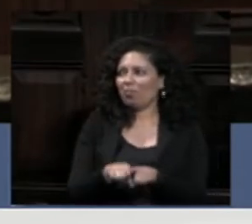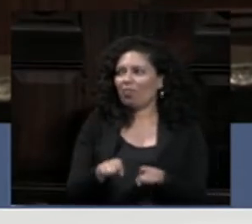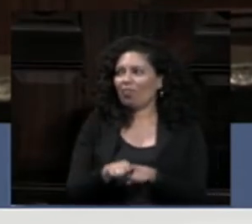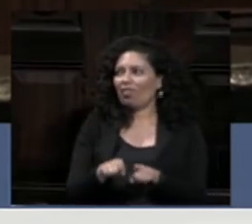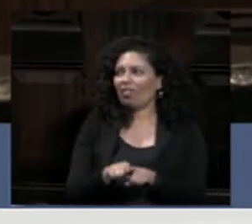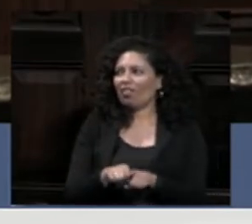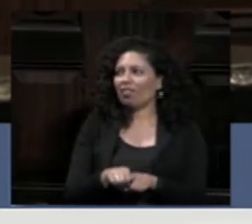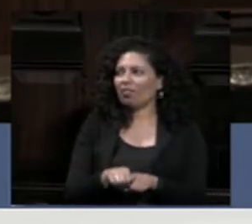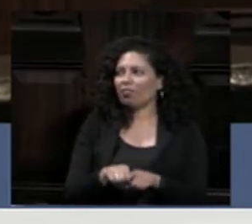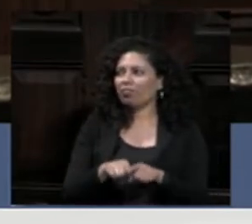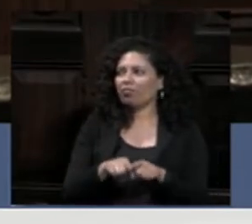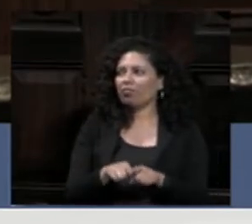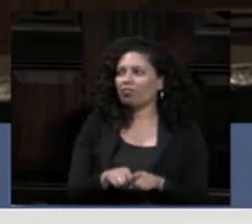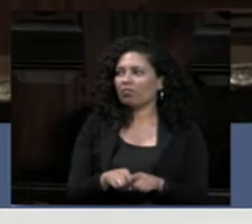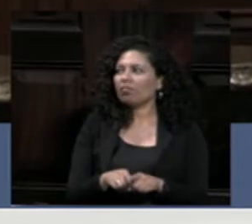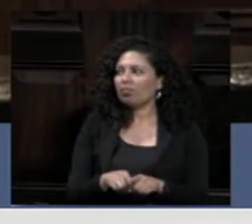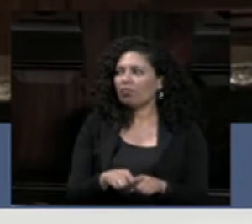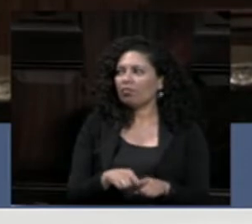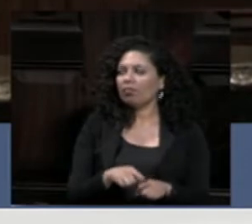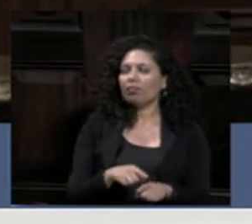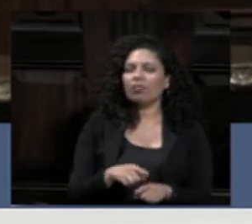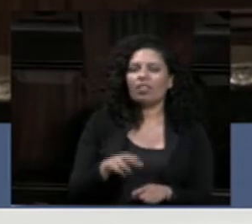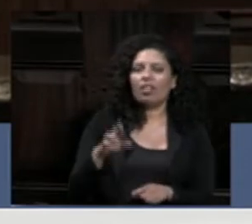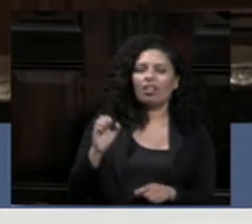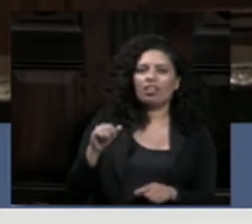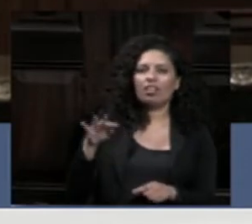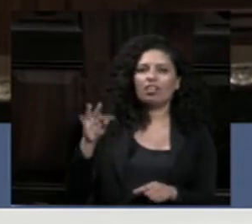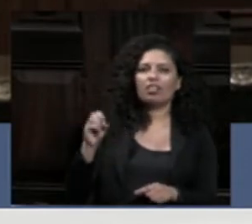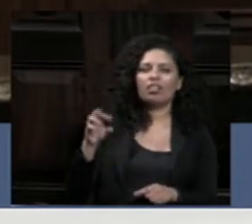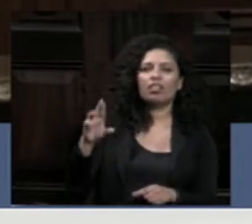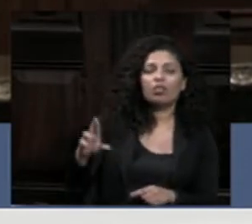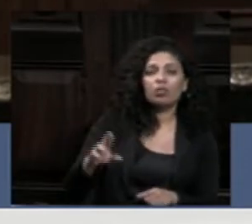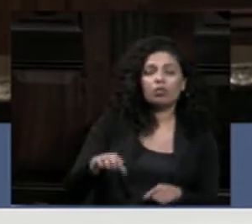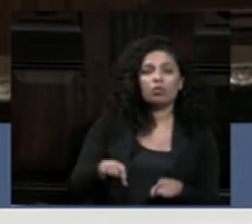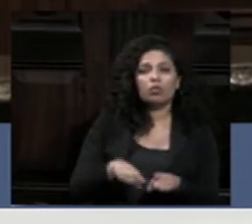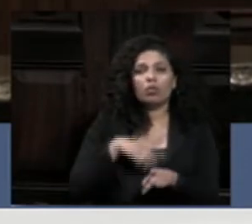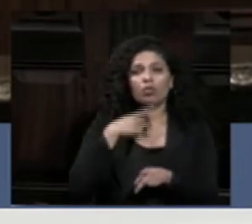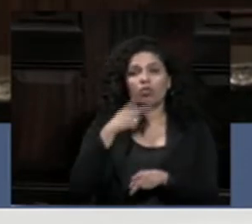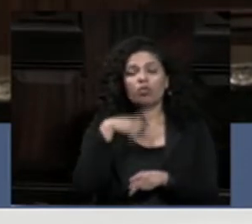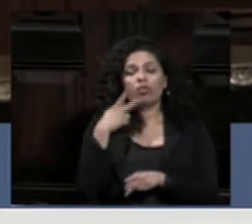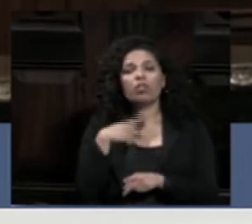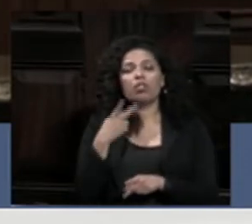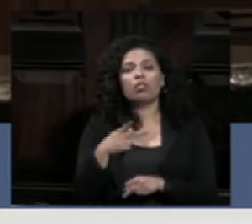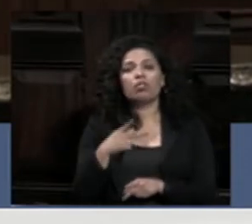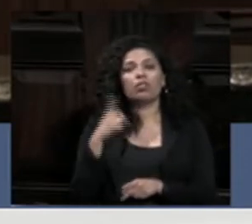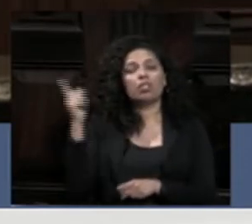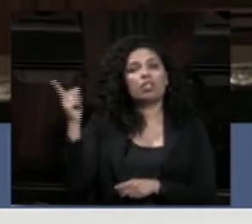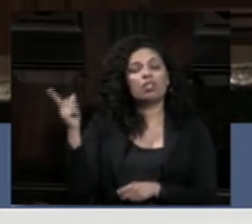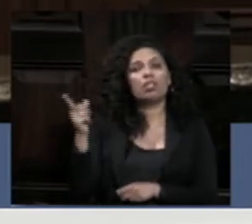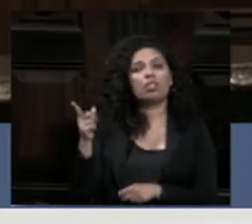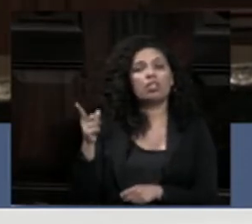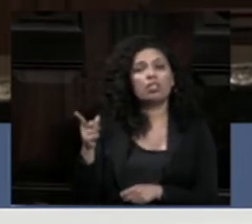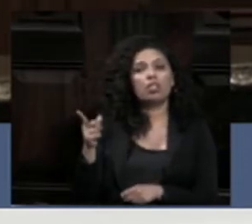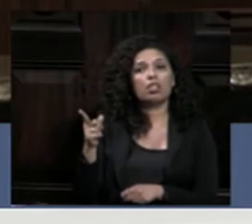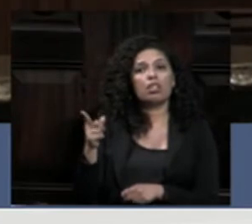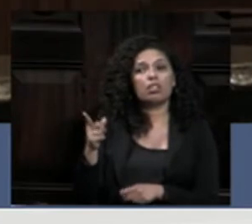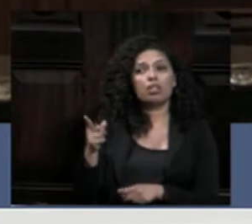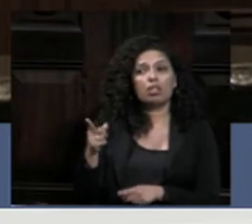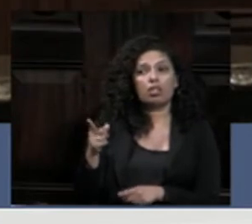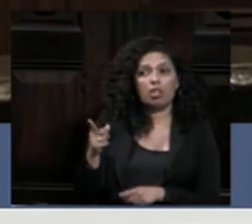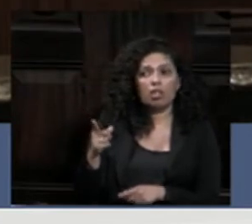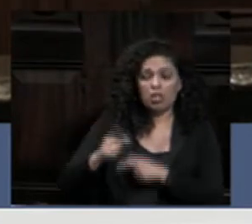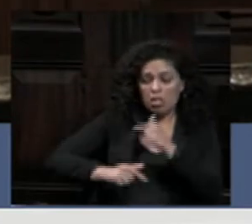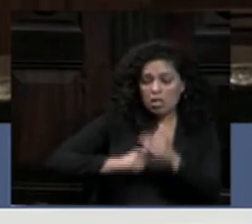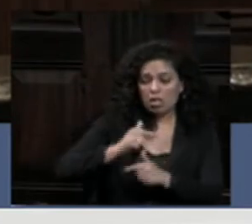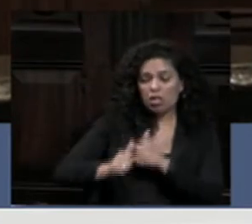diferentes faculdades da UFRJ, que precisam ter a sua formação completada.